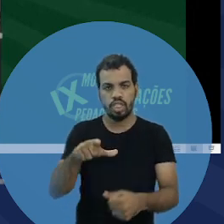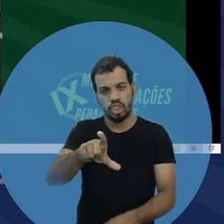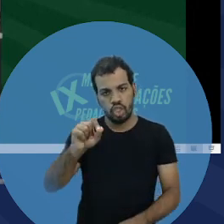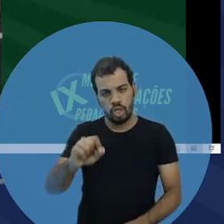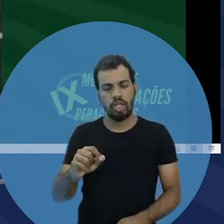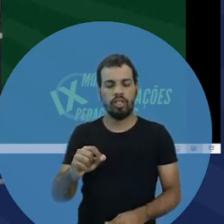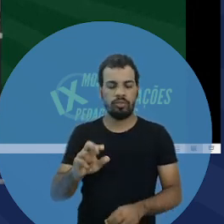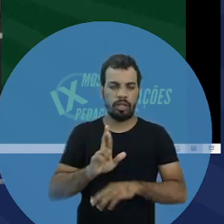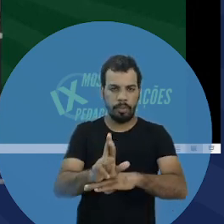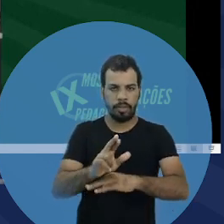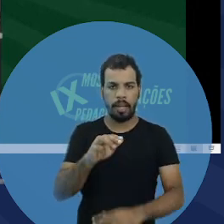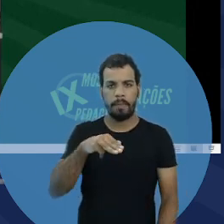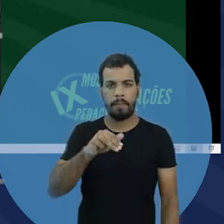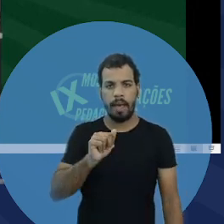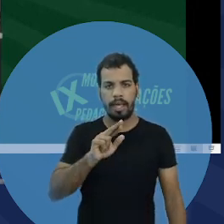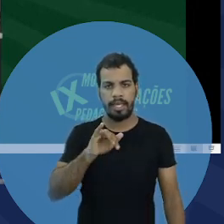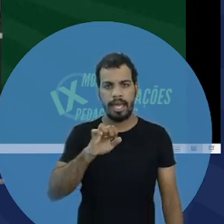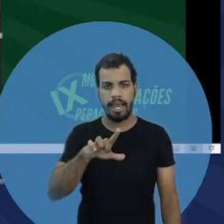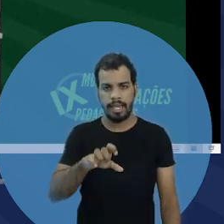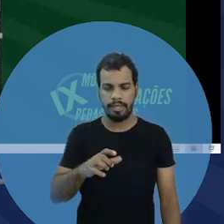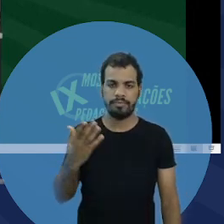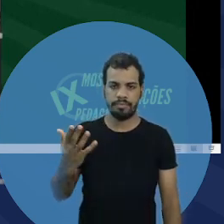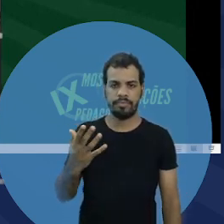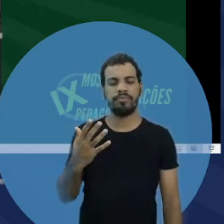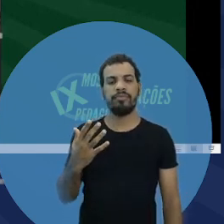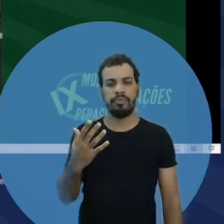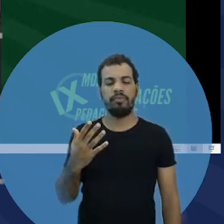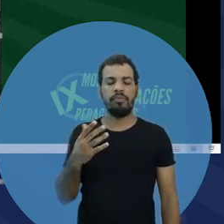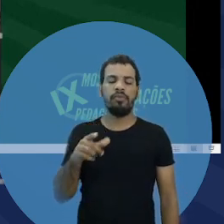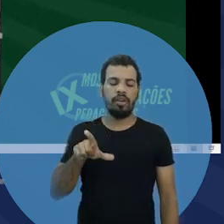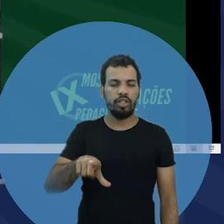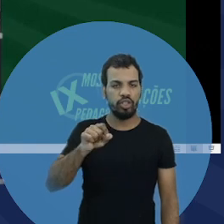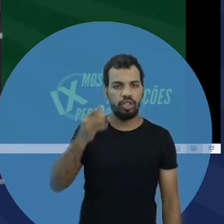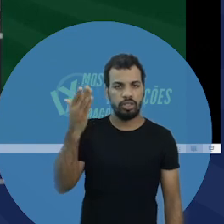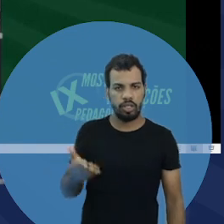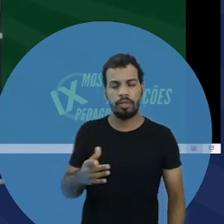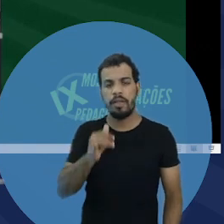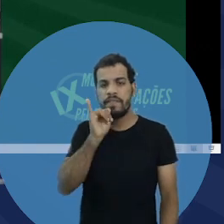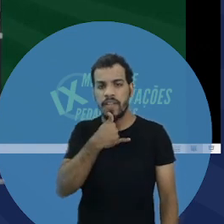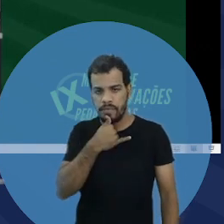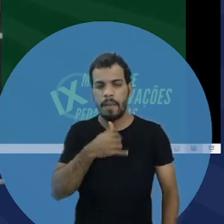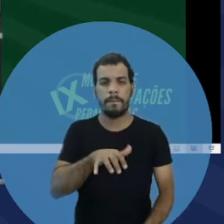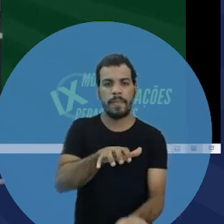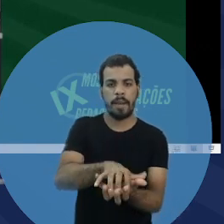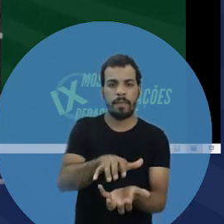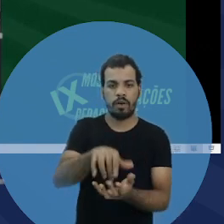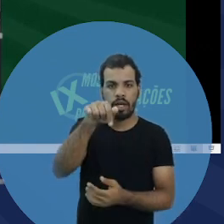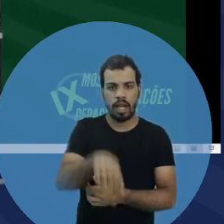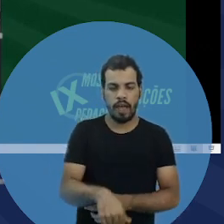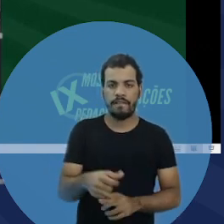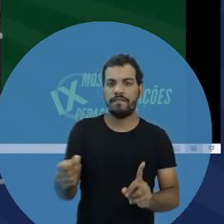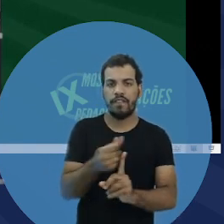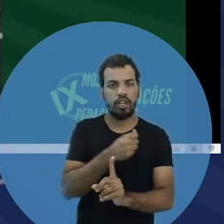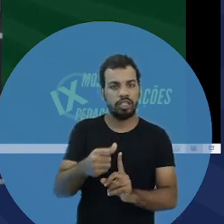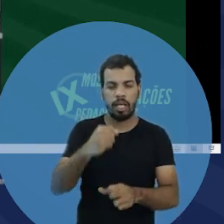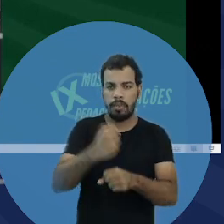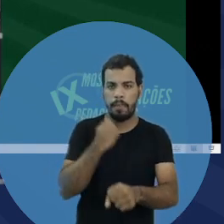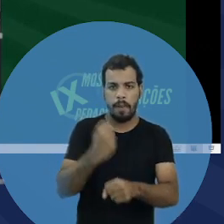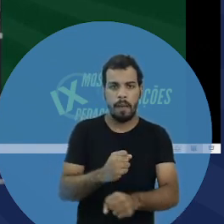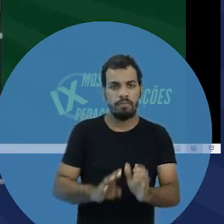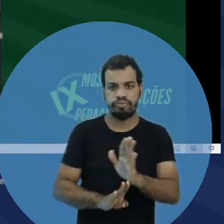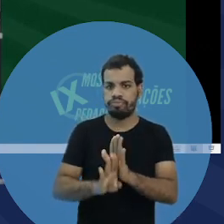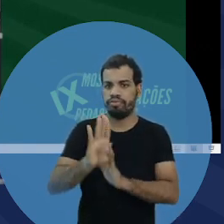para fazer parte desse momento nosso, porque a gente vê que, infelizmente, Pernambuco foi alvo de violentos assassinatos das mulheres trans.